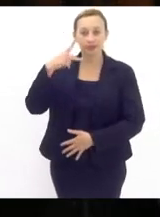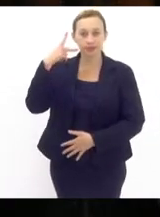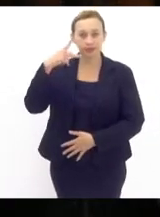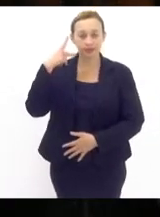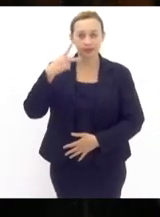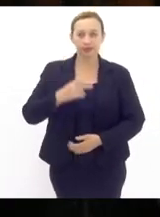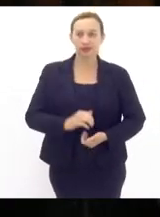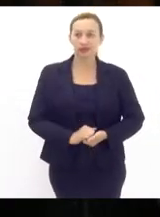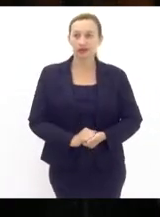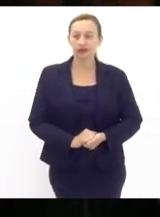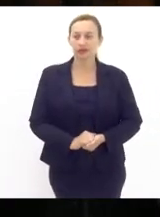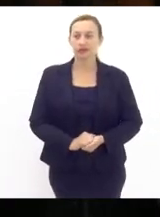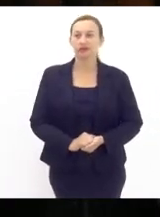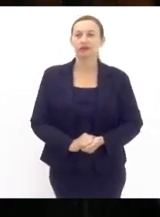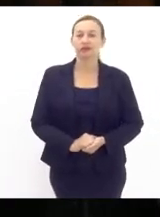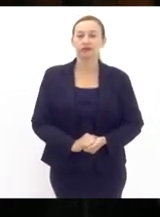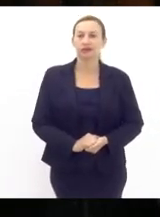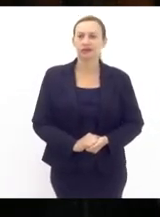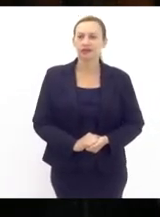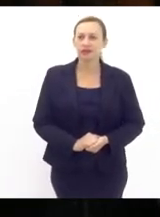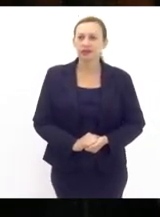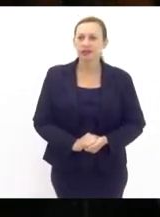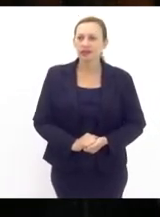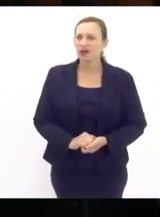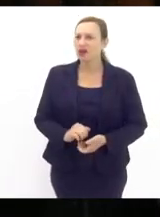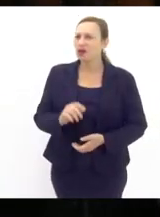da Província de